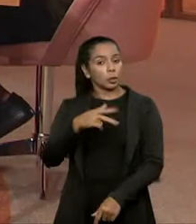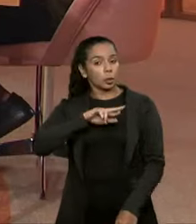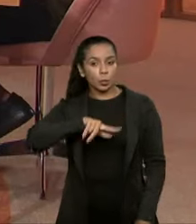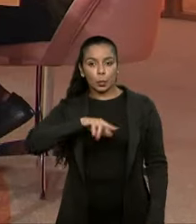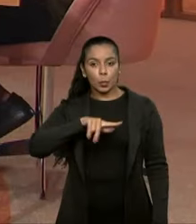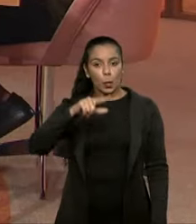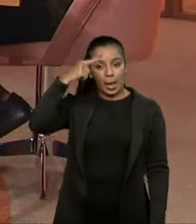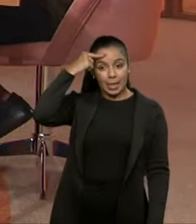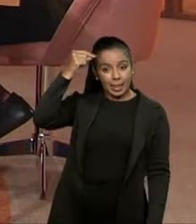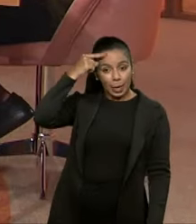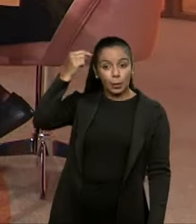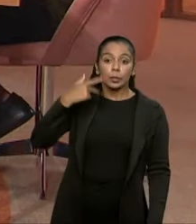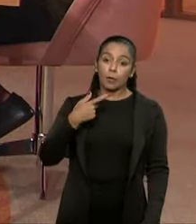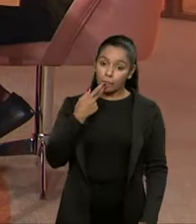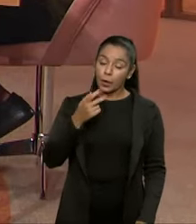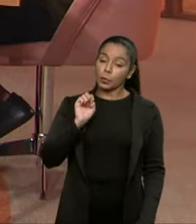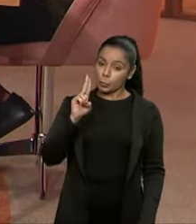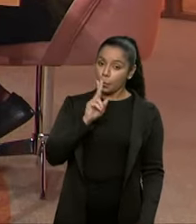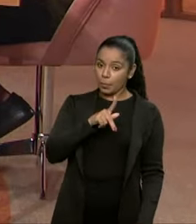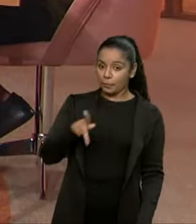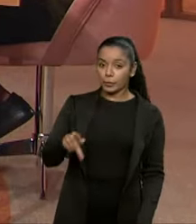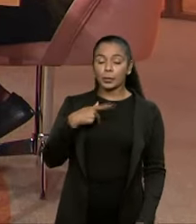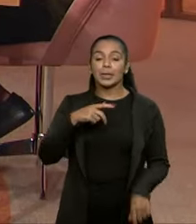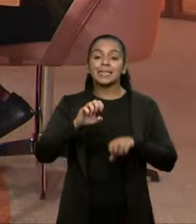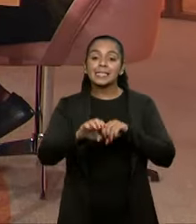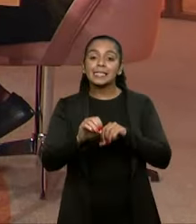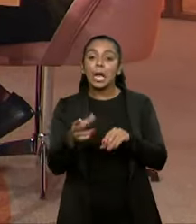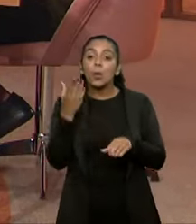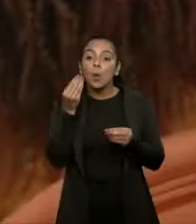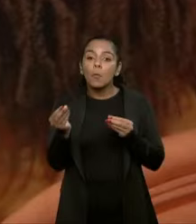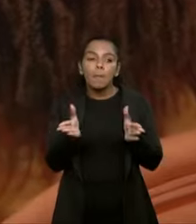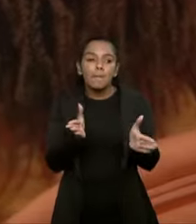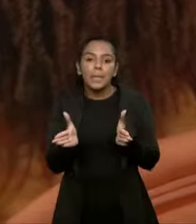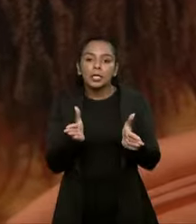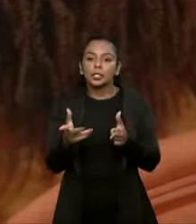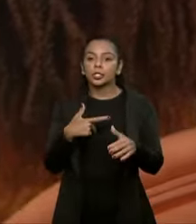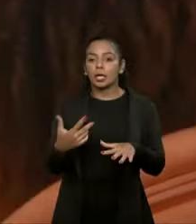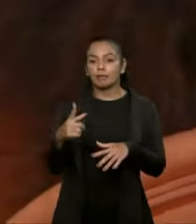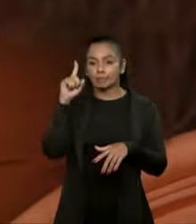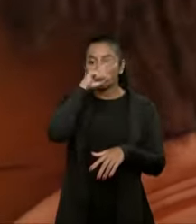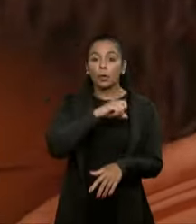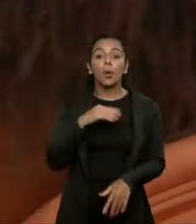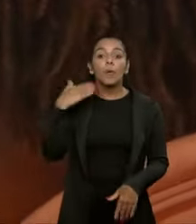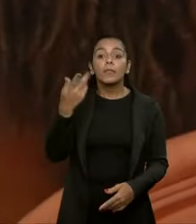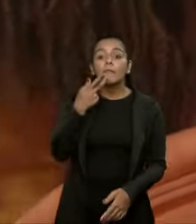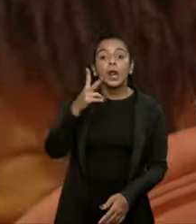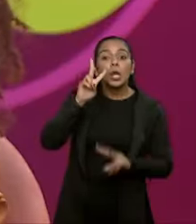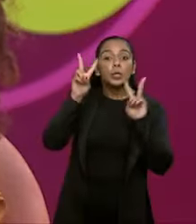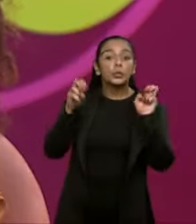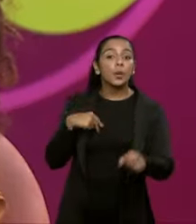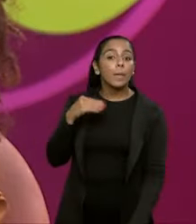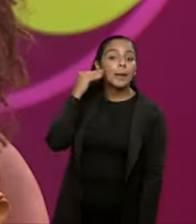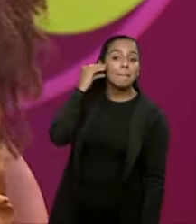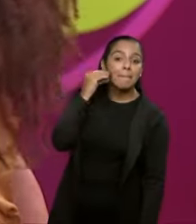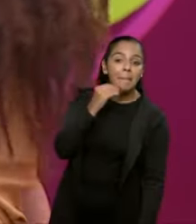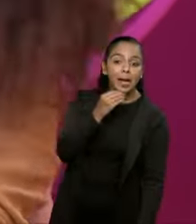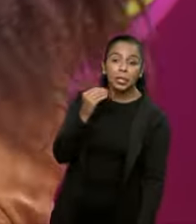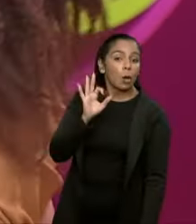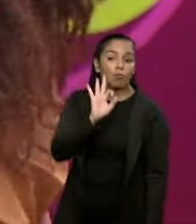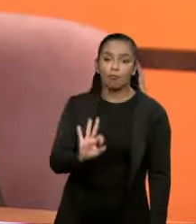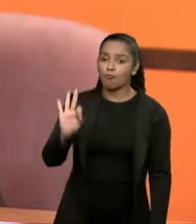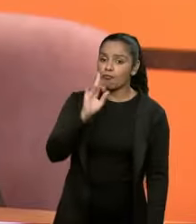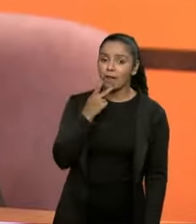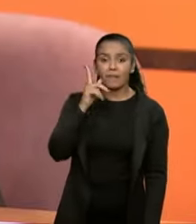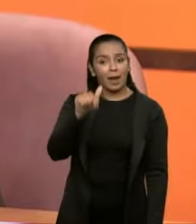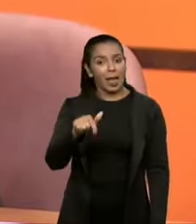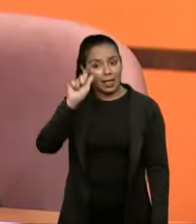falo enquanto professora, ensinado a mediar esse tipo de conflito. E quando você lê Machado de Assis, ninguém te fala que ele é negro. Ninguém exatamente. Fala. Você vai